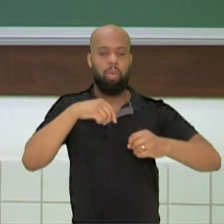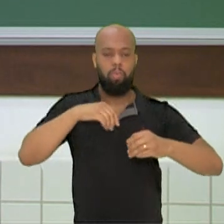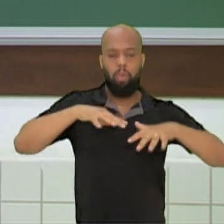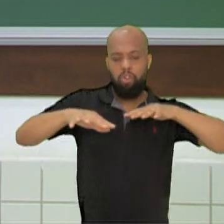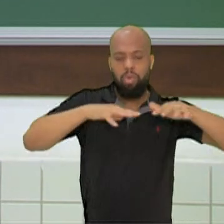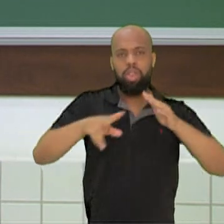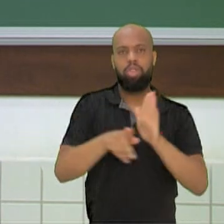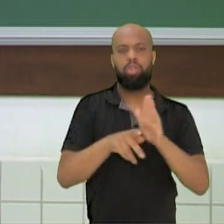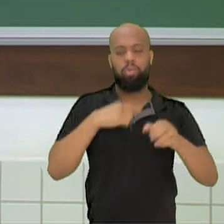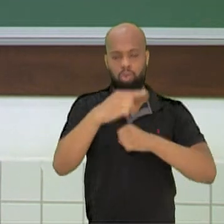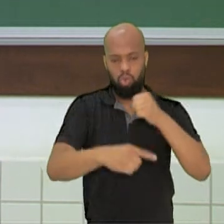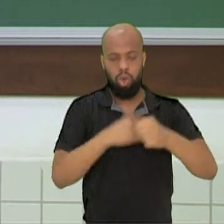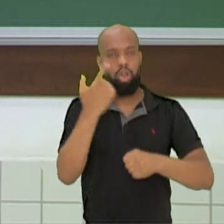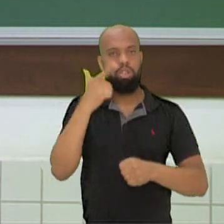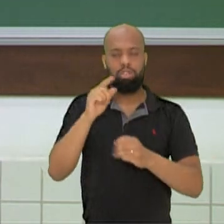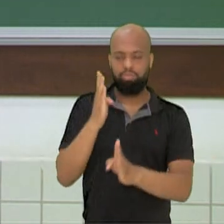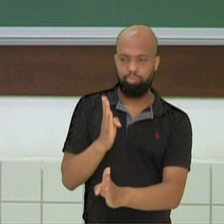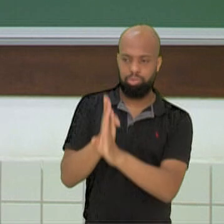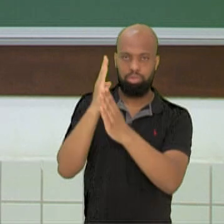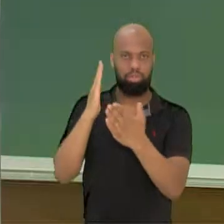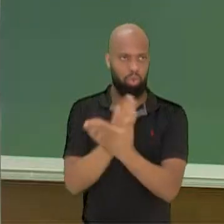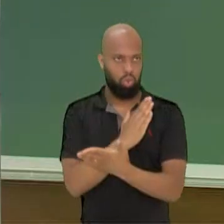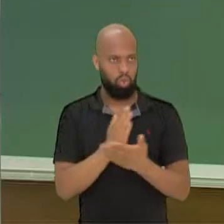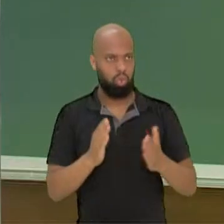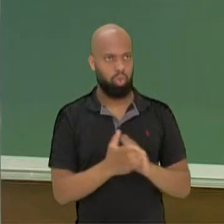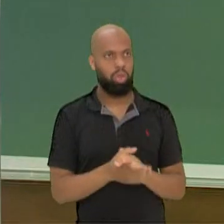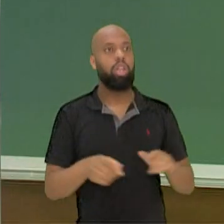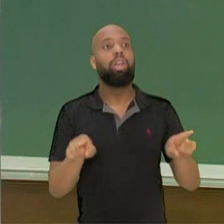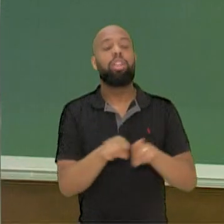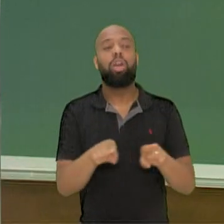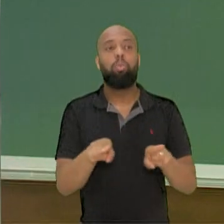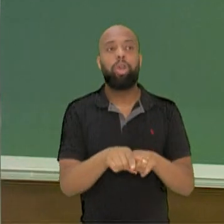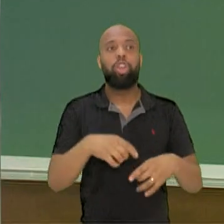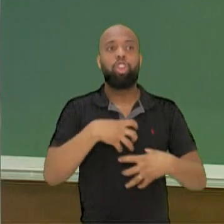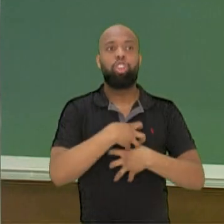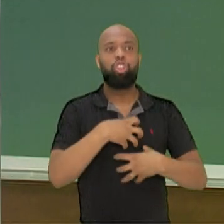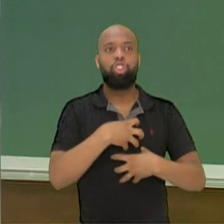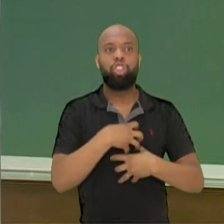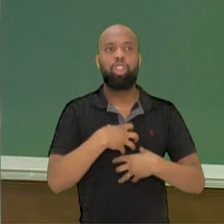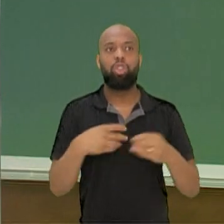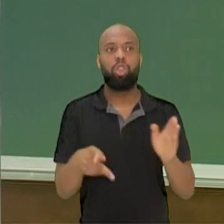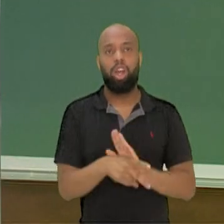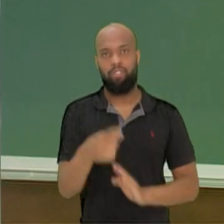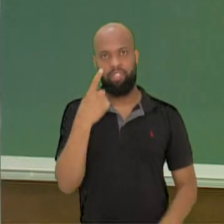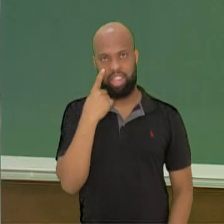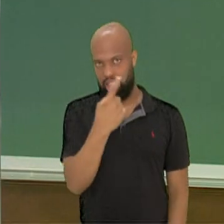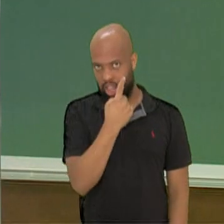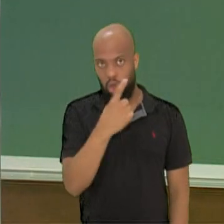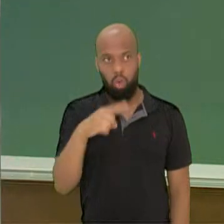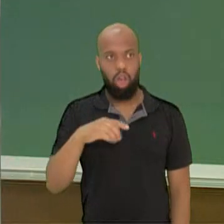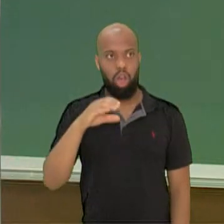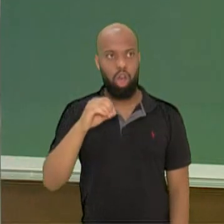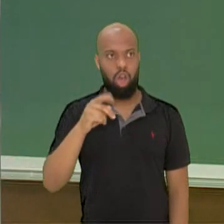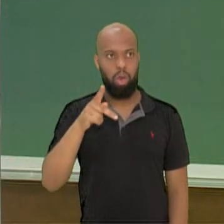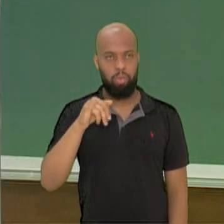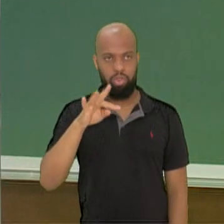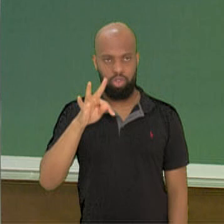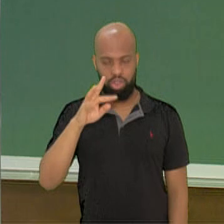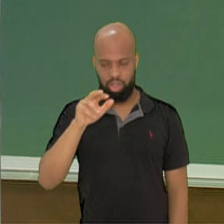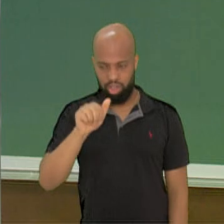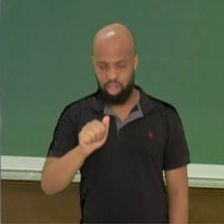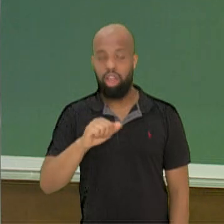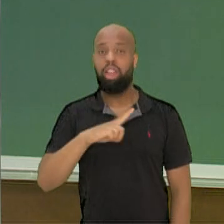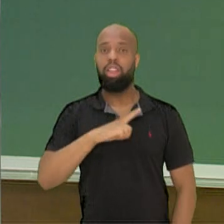alguns diagnósticos ali. Me acompanha aqui novamente, ó. A ressonância óptica surge em cavidades refletoras e podem